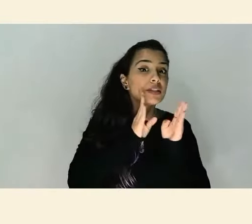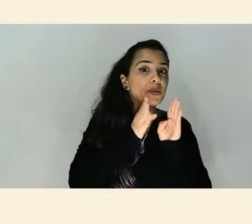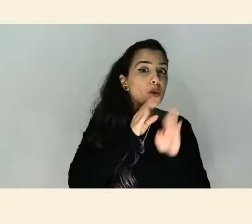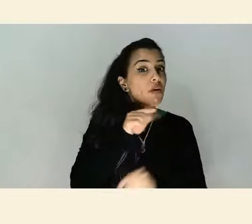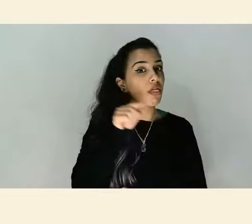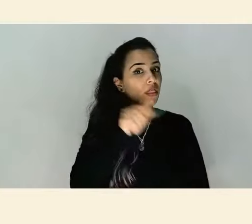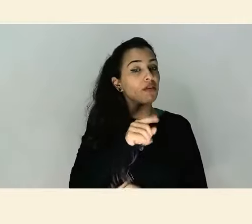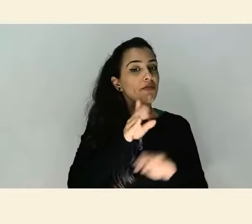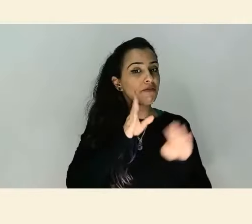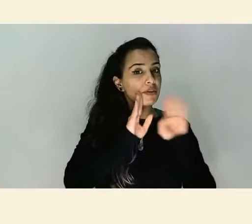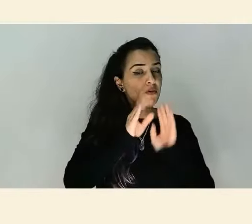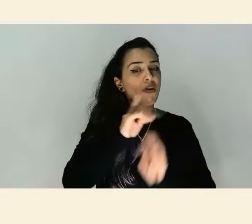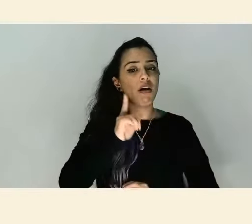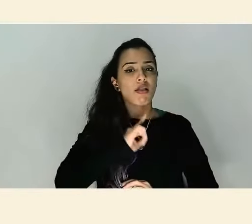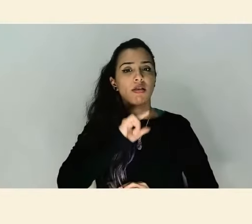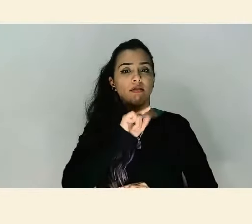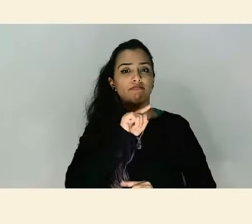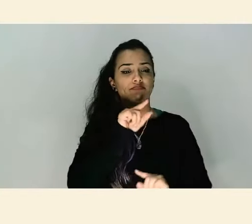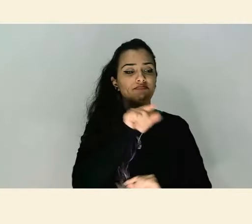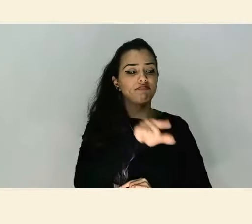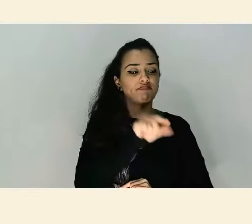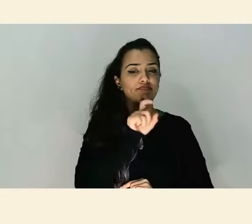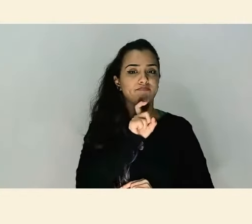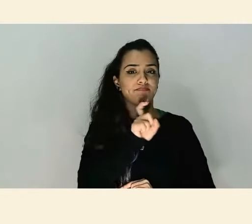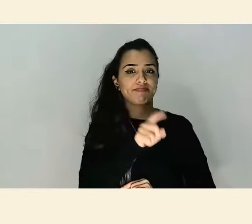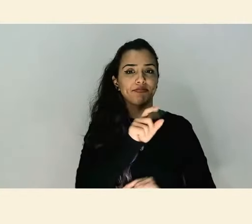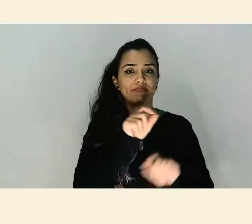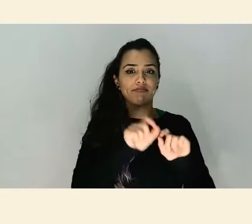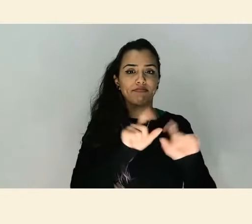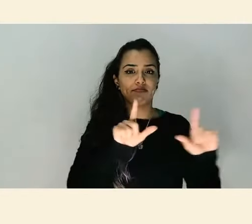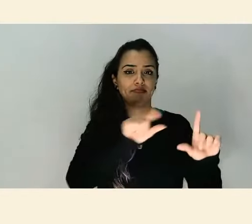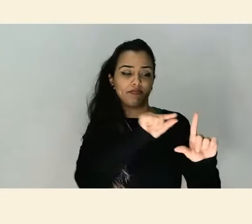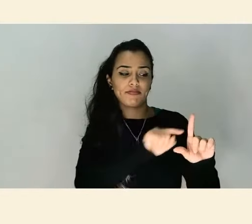recurso para que vocês possam acessar também.